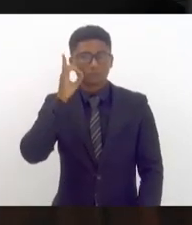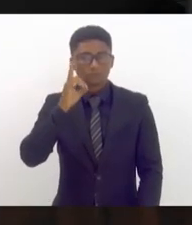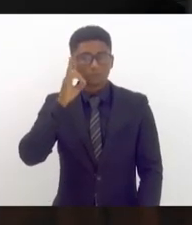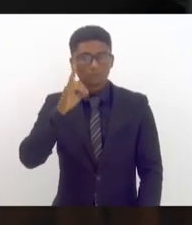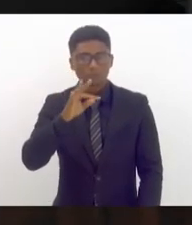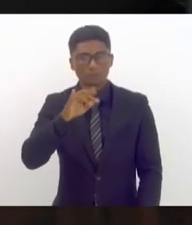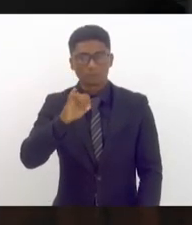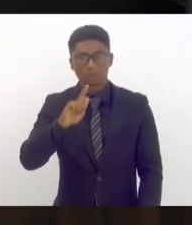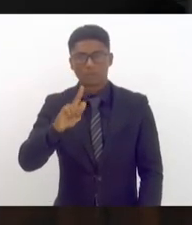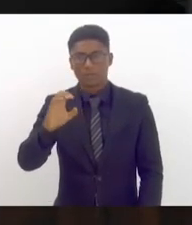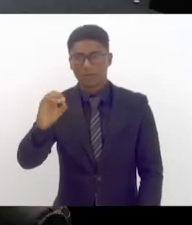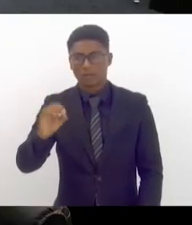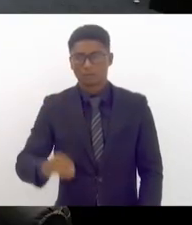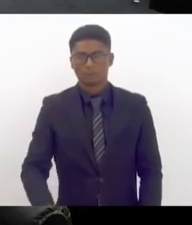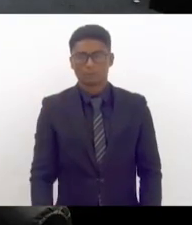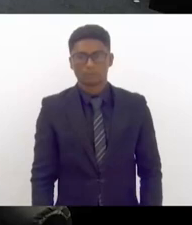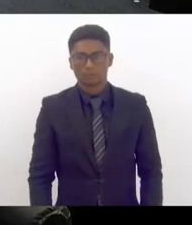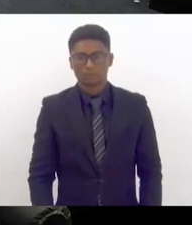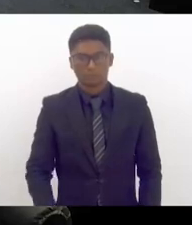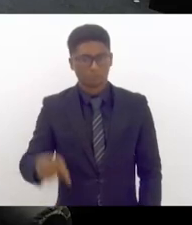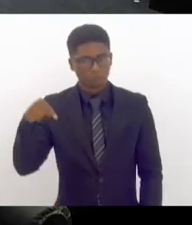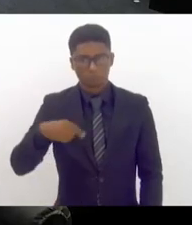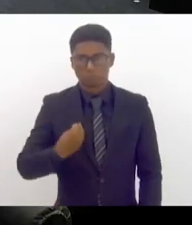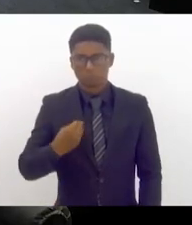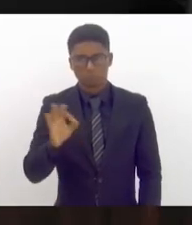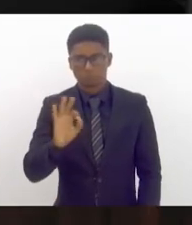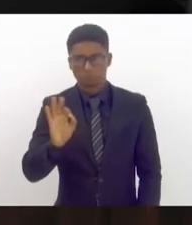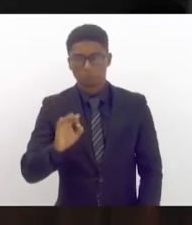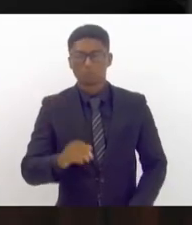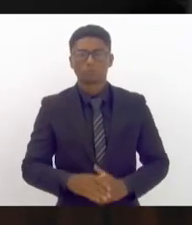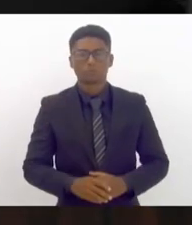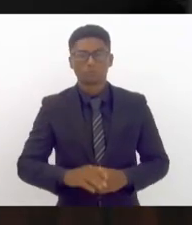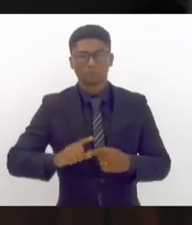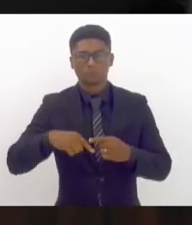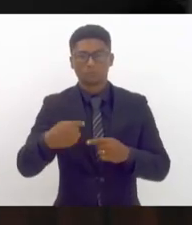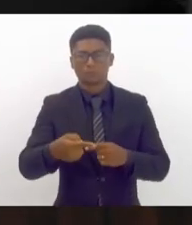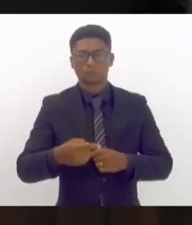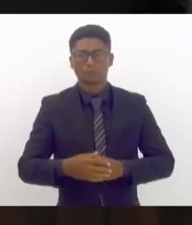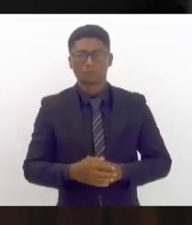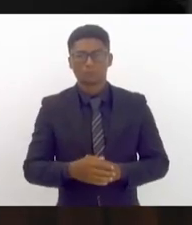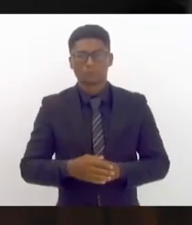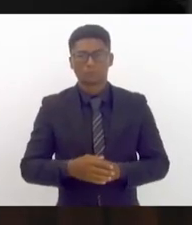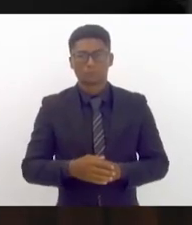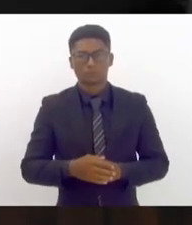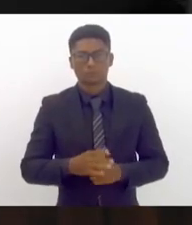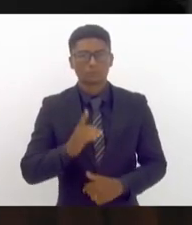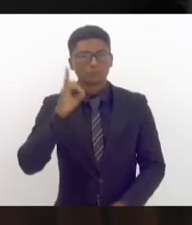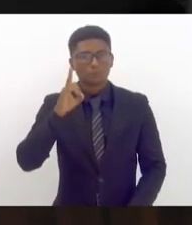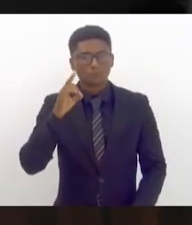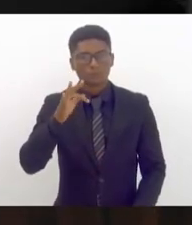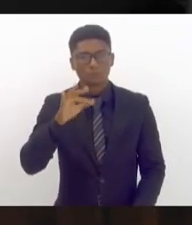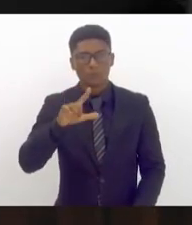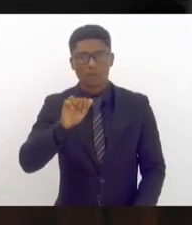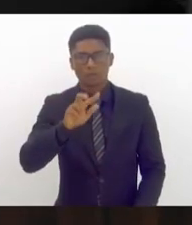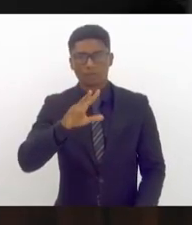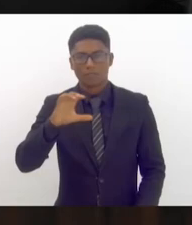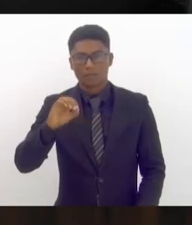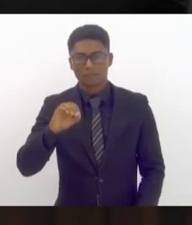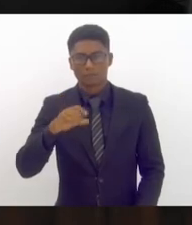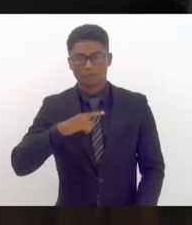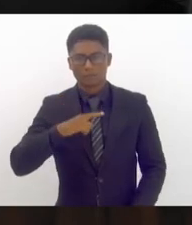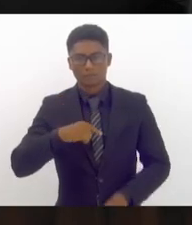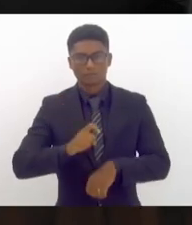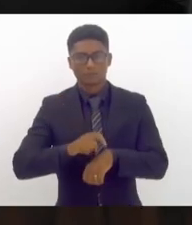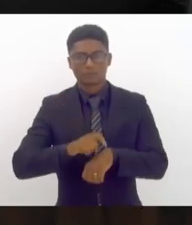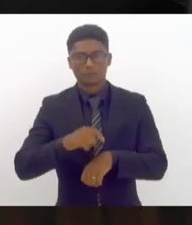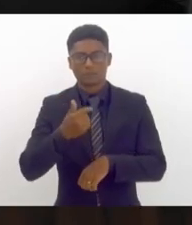Thiago Galhardo. Não se encontrando presente, próximo orador inscrito é o nobre deputado Flávio Serafini. Vossa Excelência